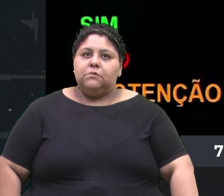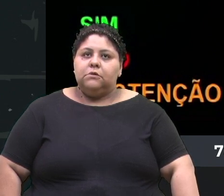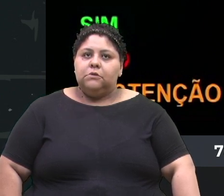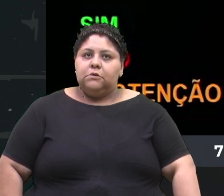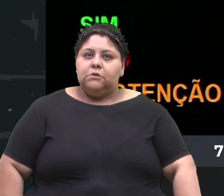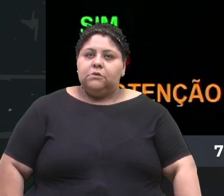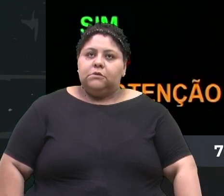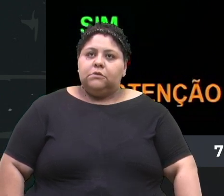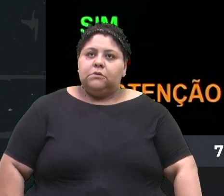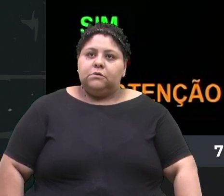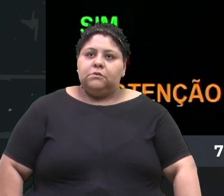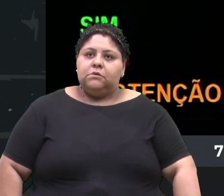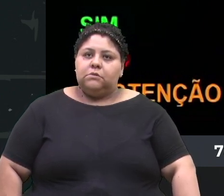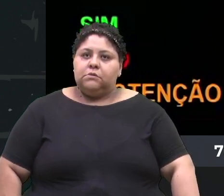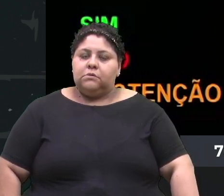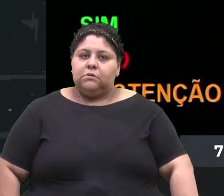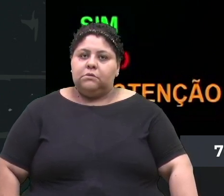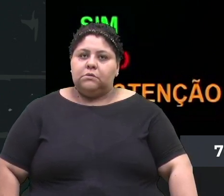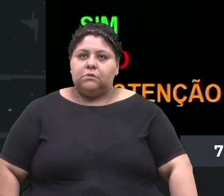Seu Camilles.